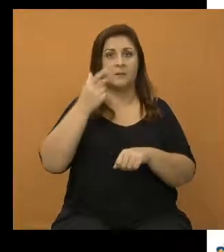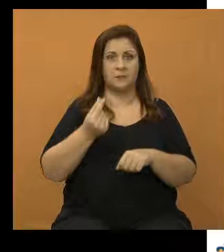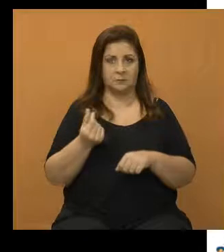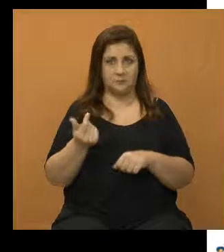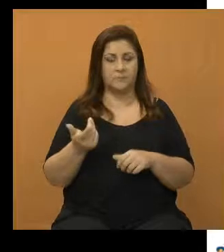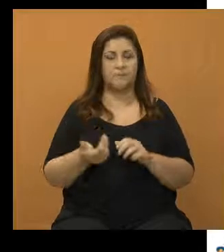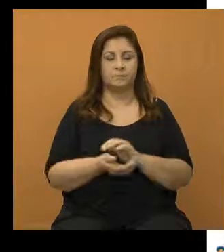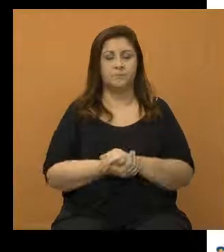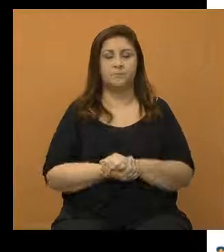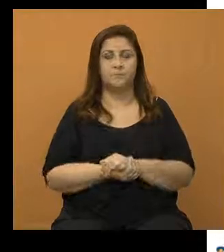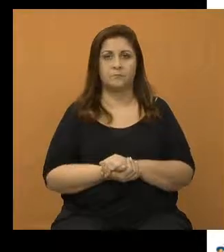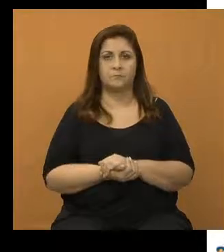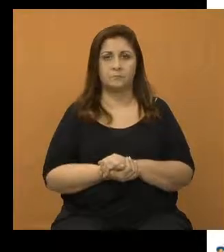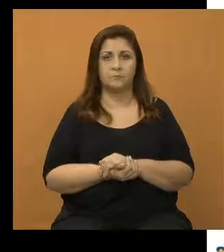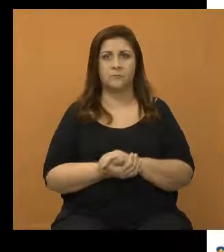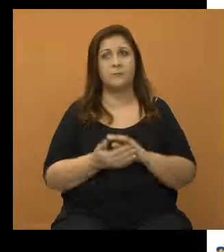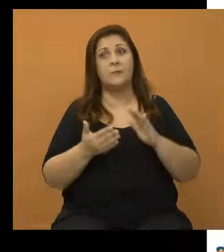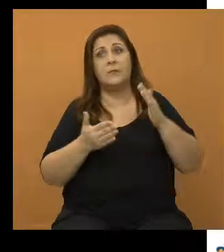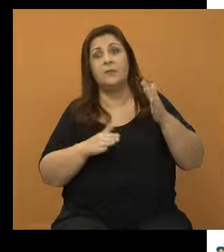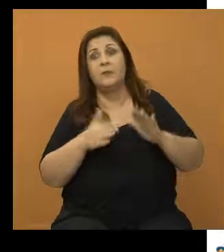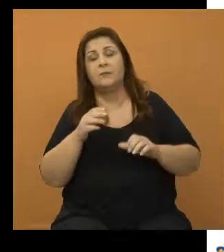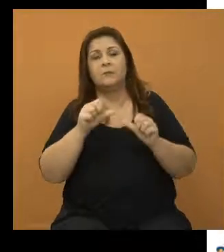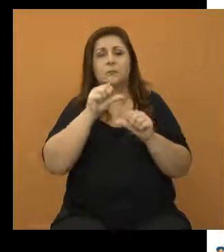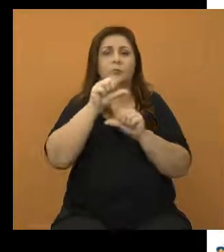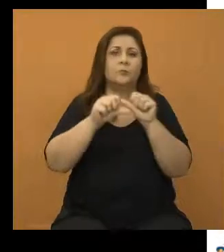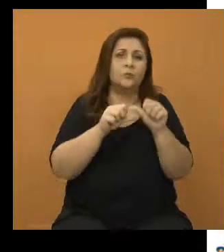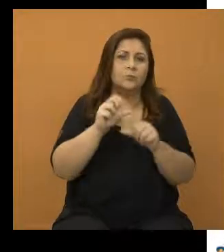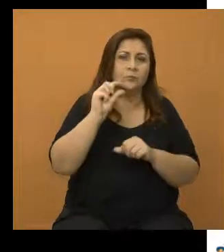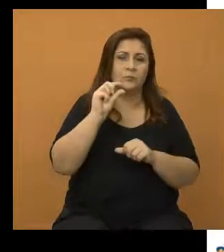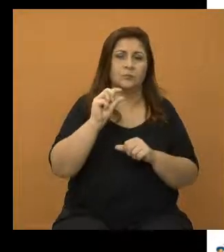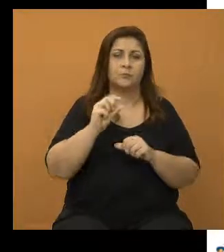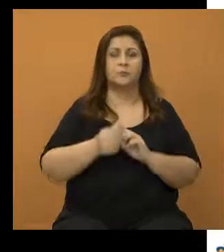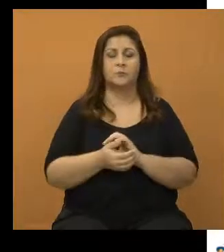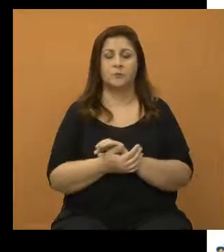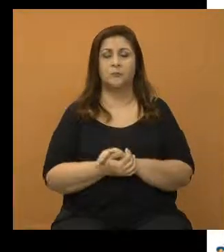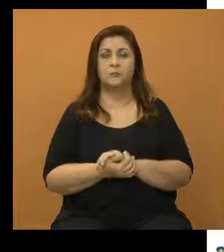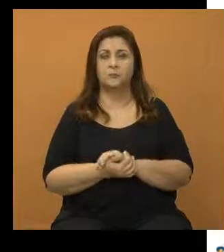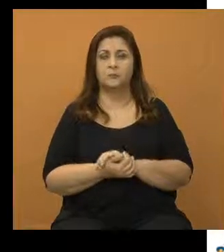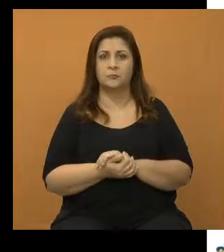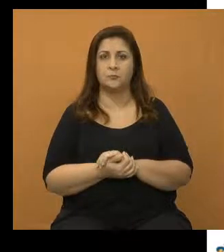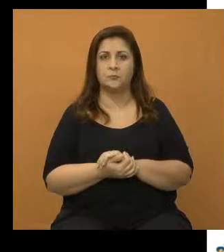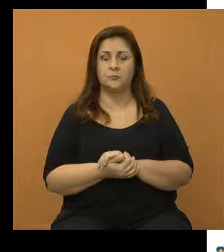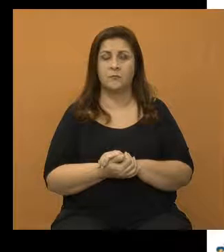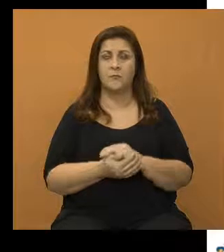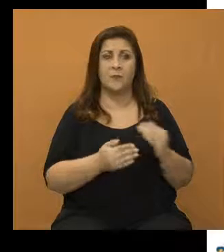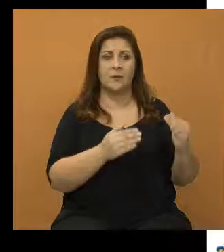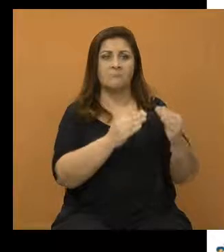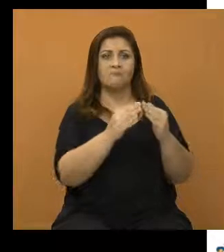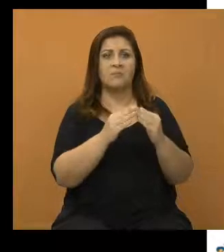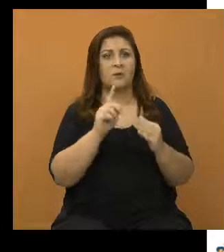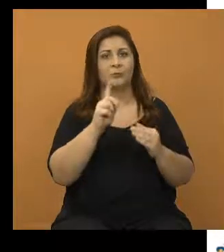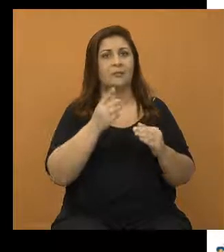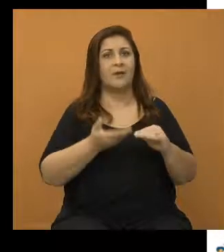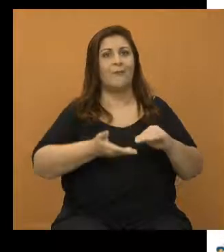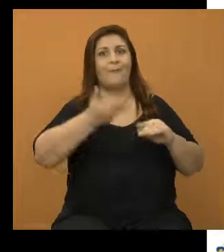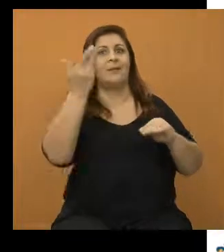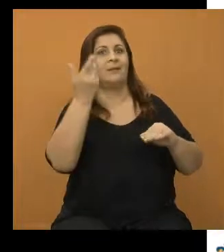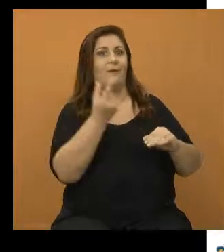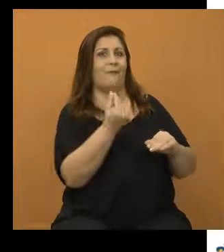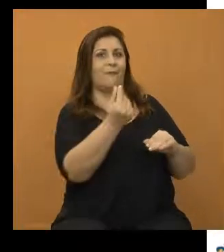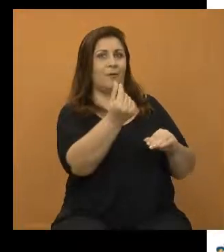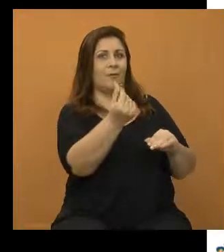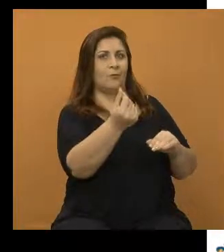ainda uma pequena distorção na planta genérica do município. Os imóveis não têm se valorizado,